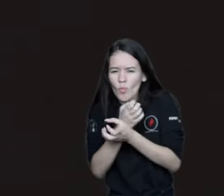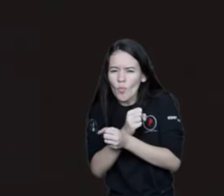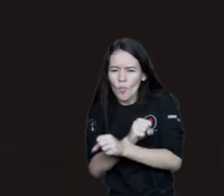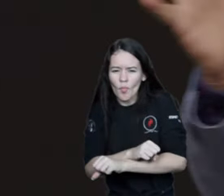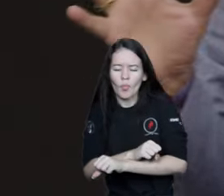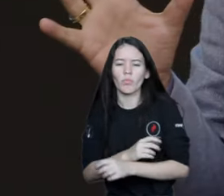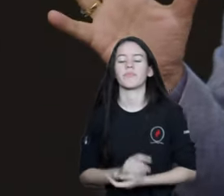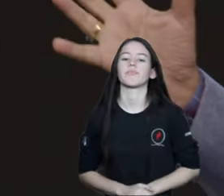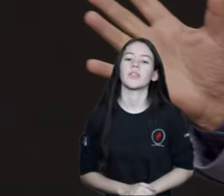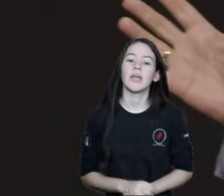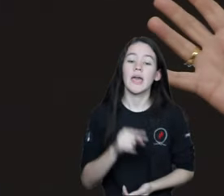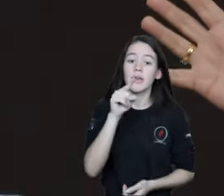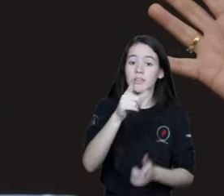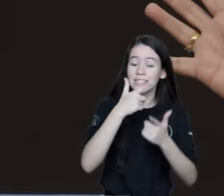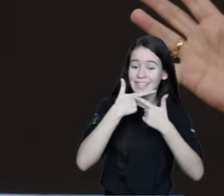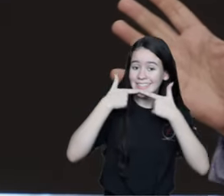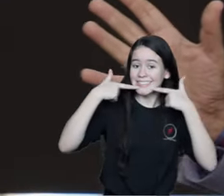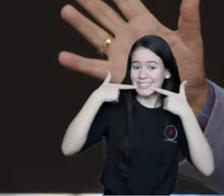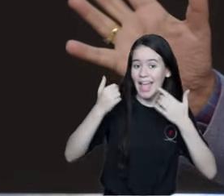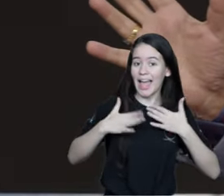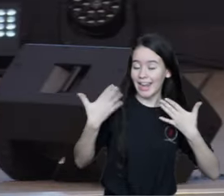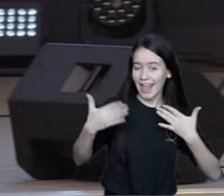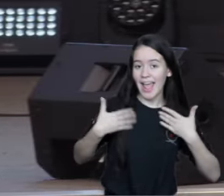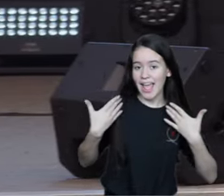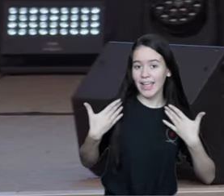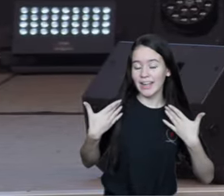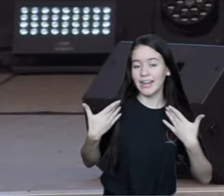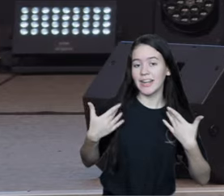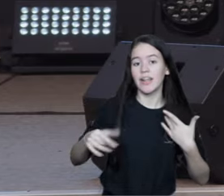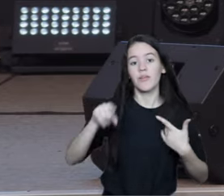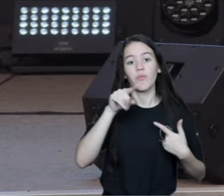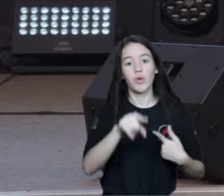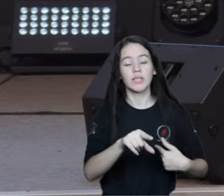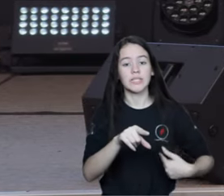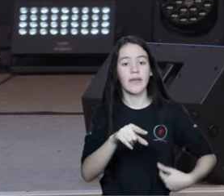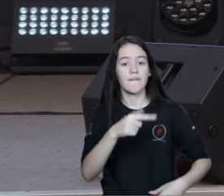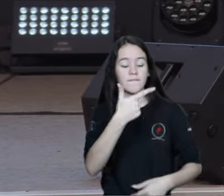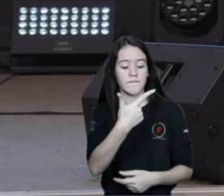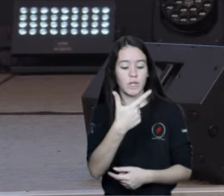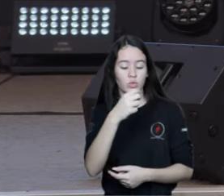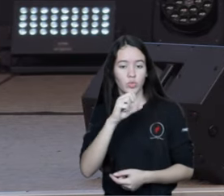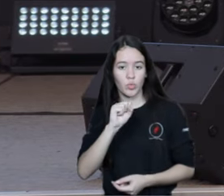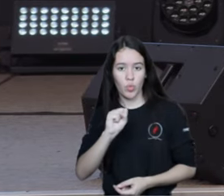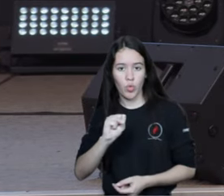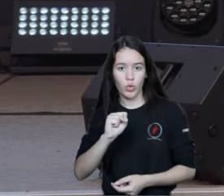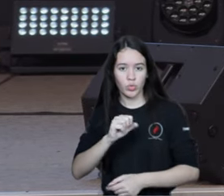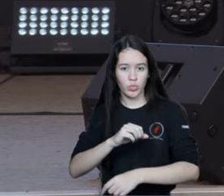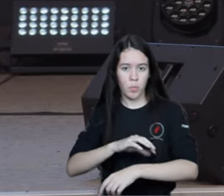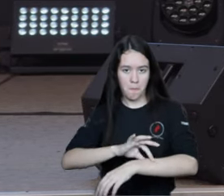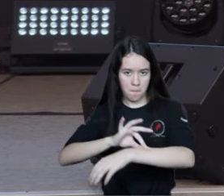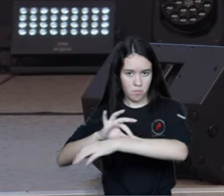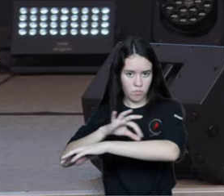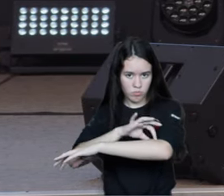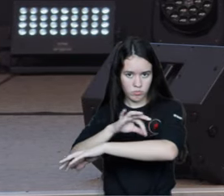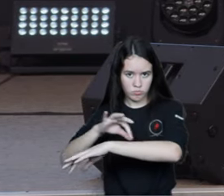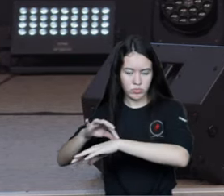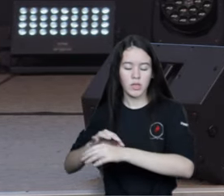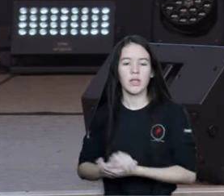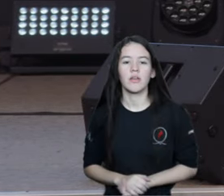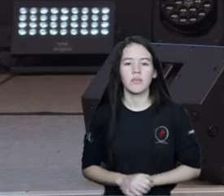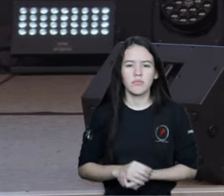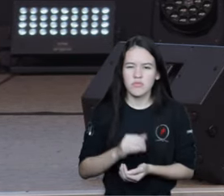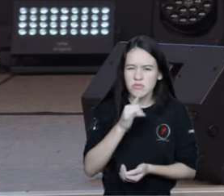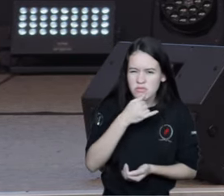para você sorrir e ficar alegre você utiliza 28 músculos para você ficar com um cara